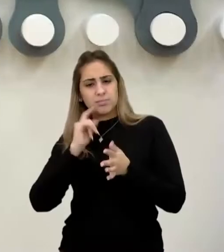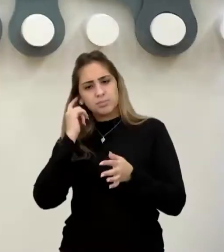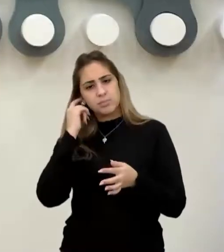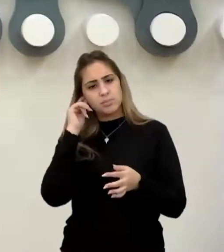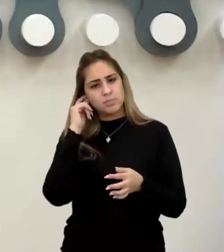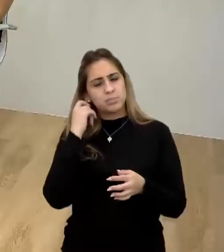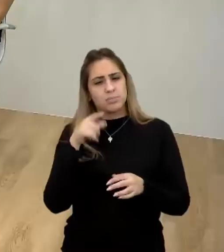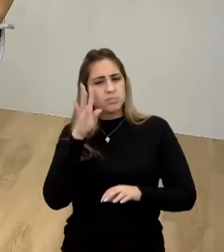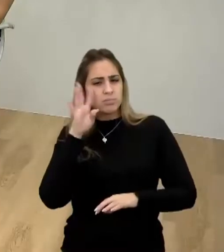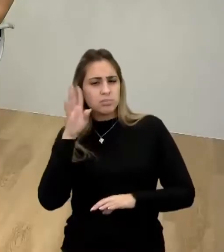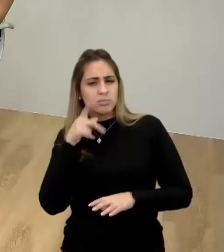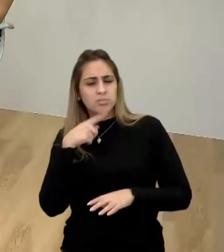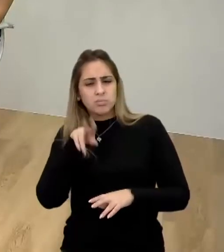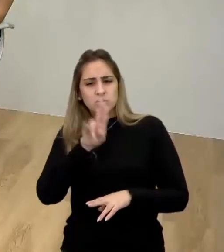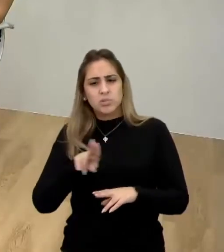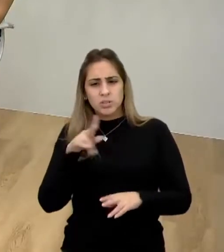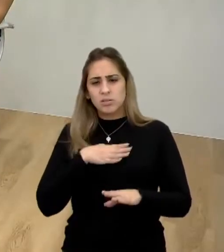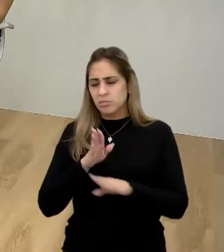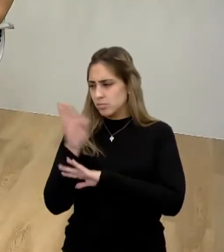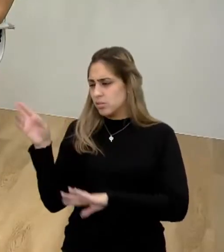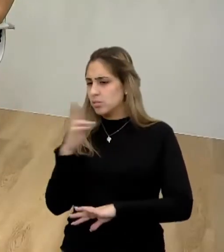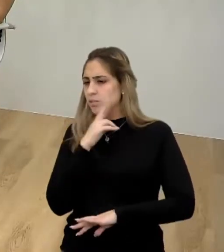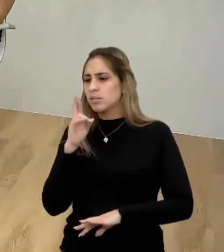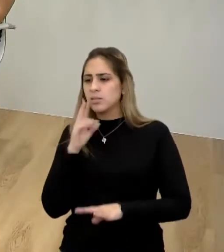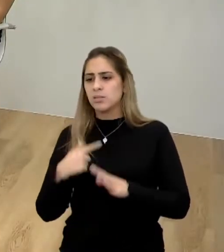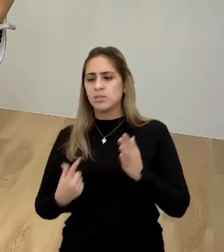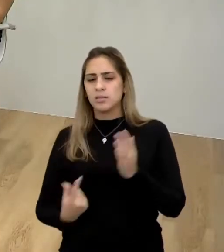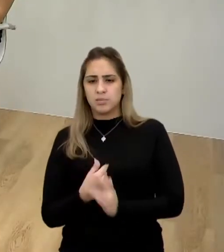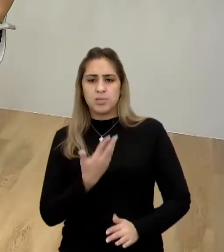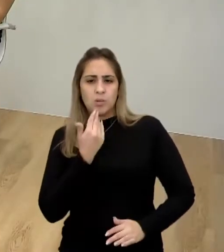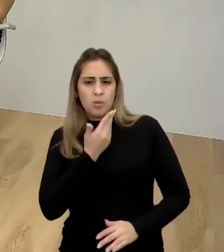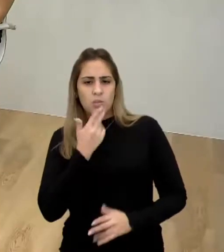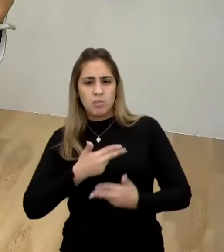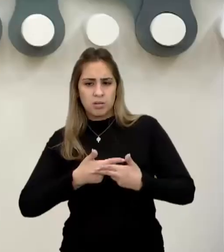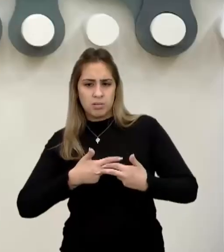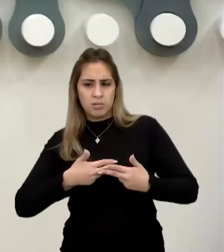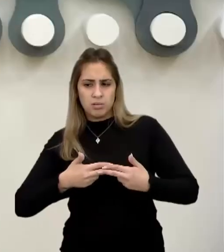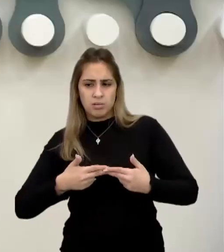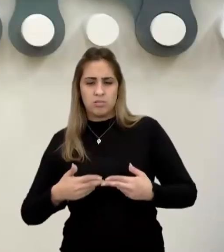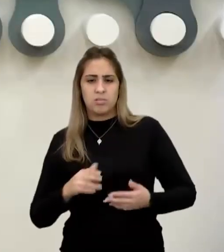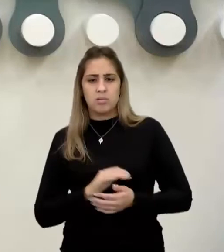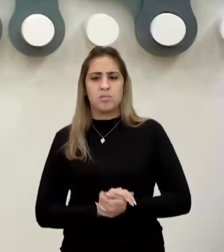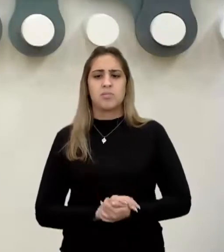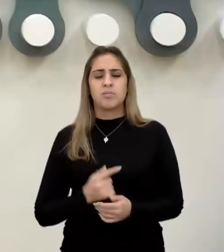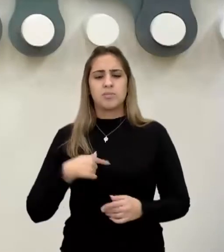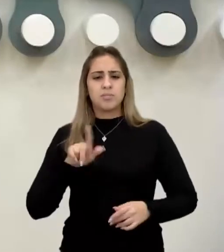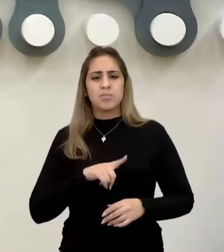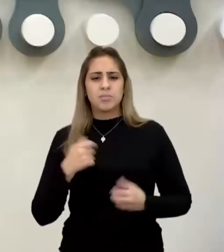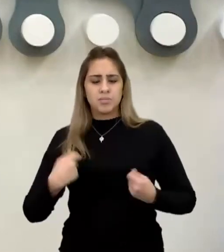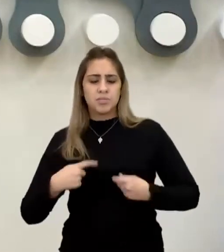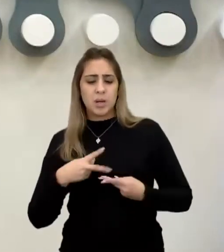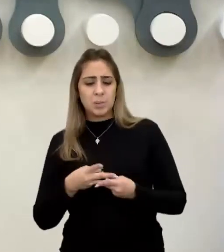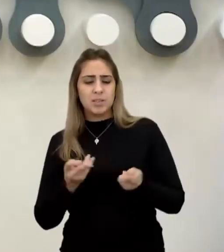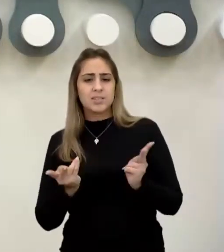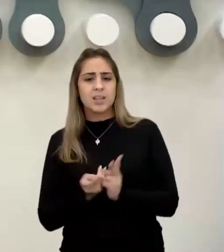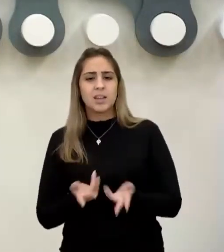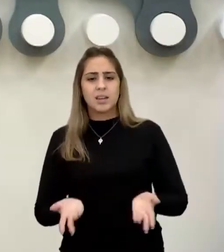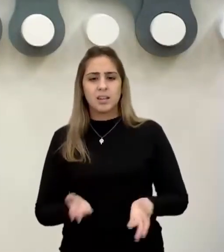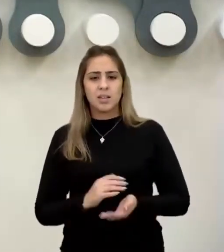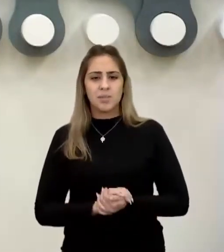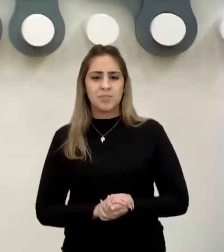que você não ia precisar ir até um restaurante ou até um lugar comprar comida, que você poderia só pedir? Claro que não seja uma pizzaria, mas...